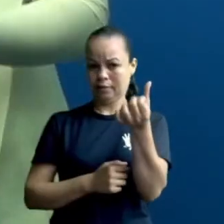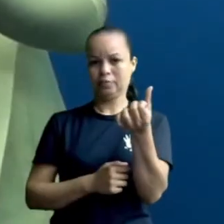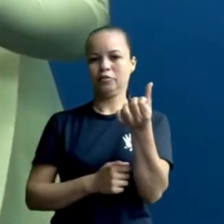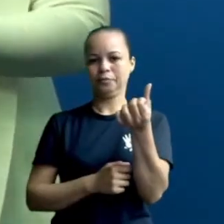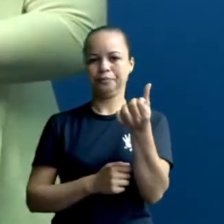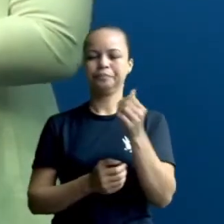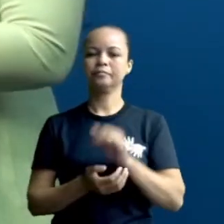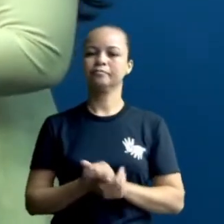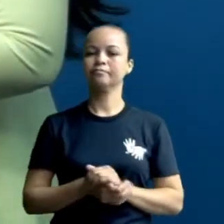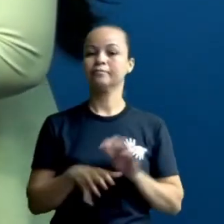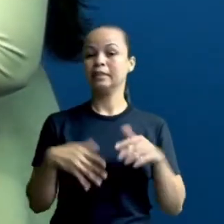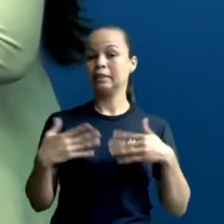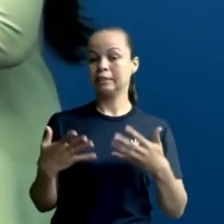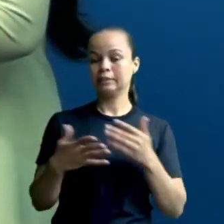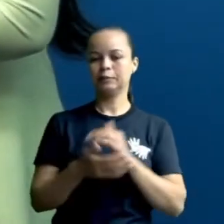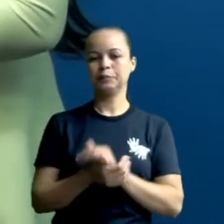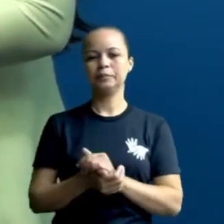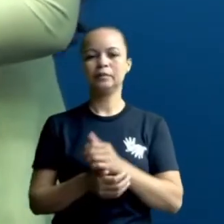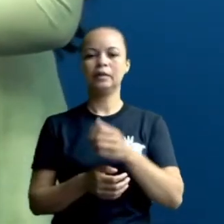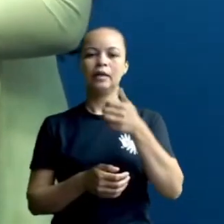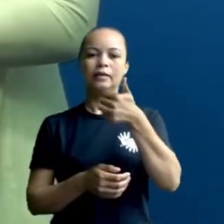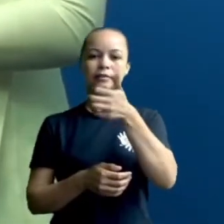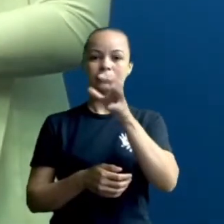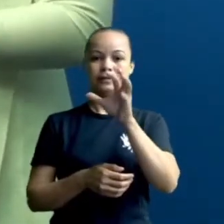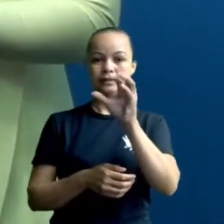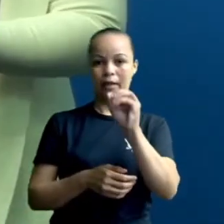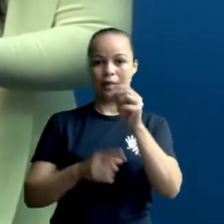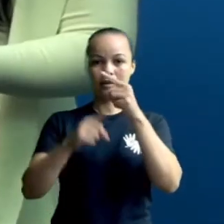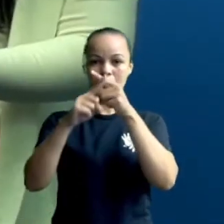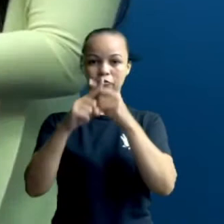6. Então, vai ficar 10 vezes 6,